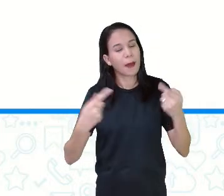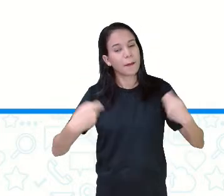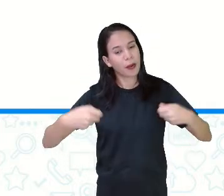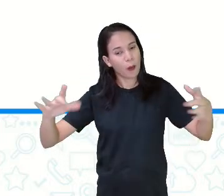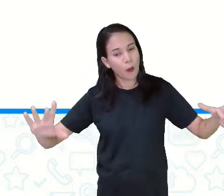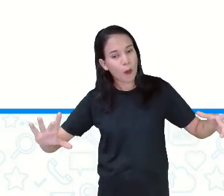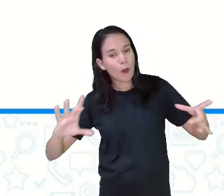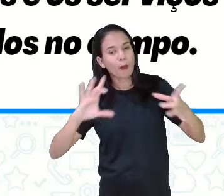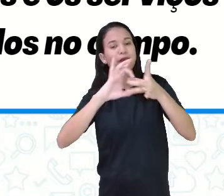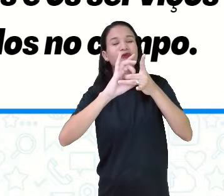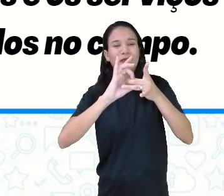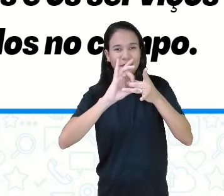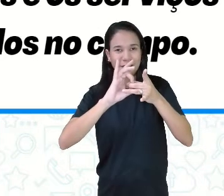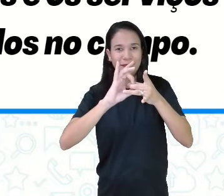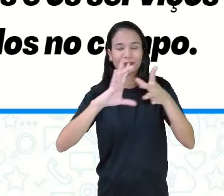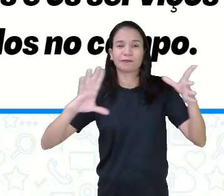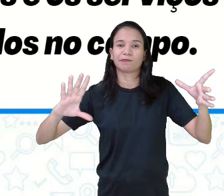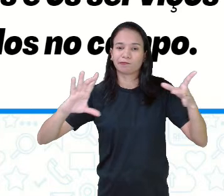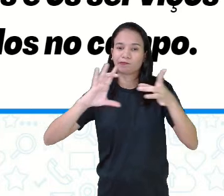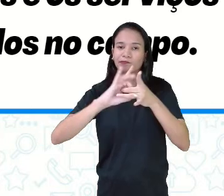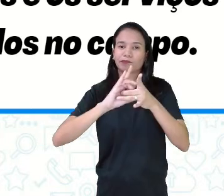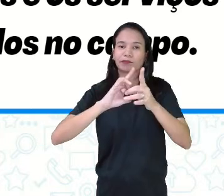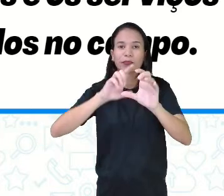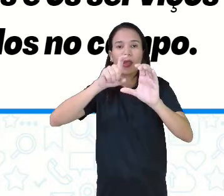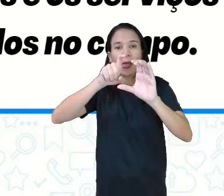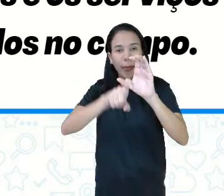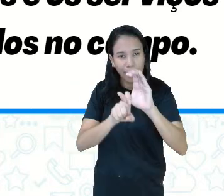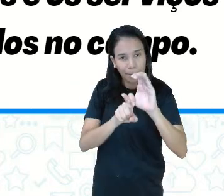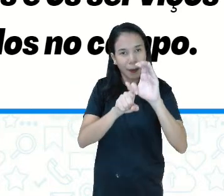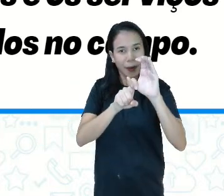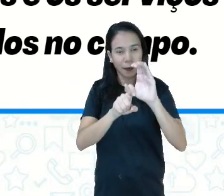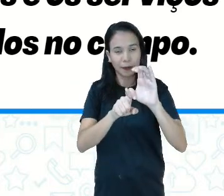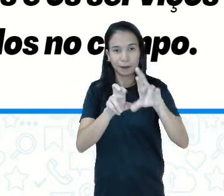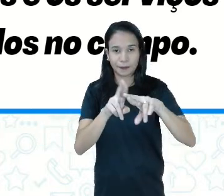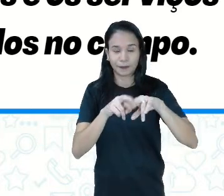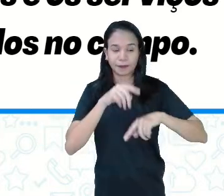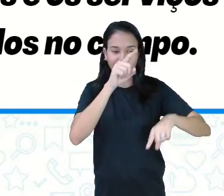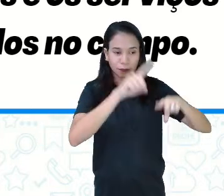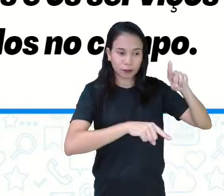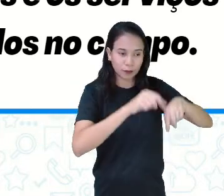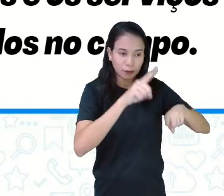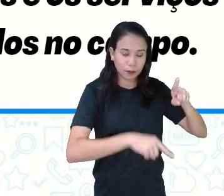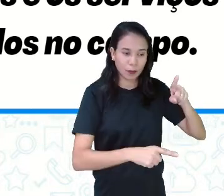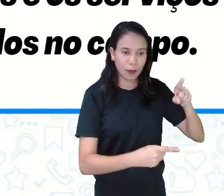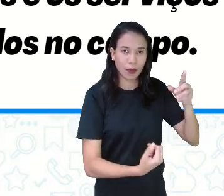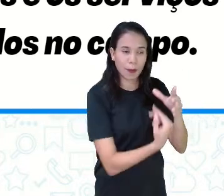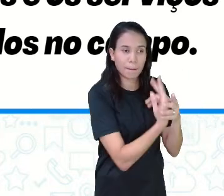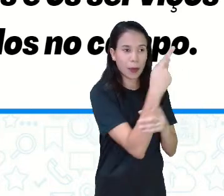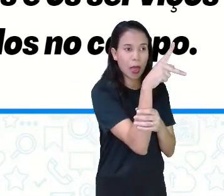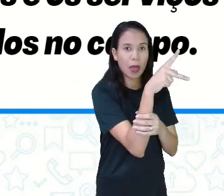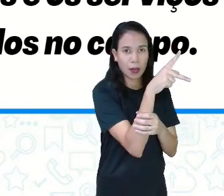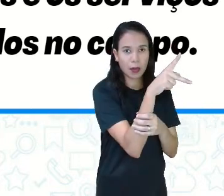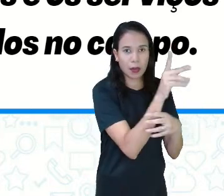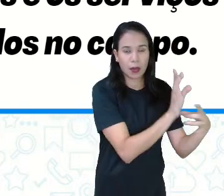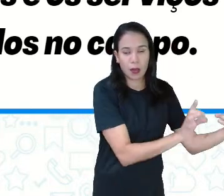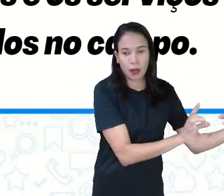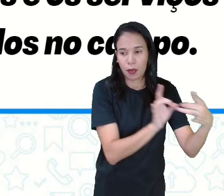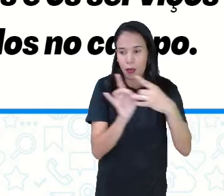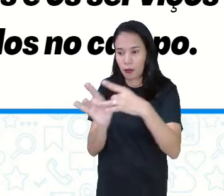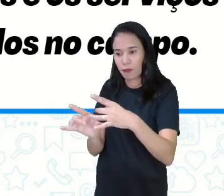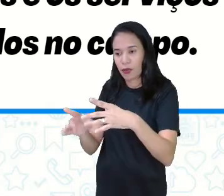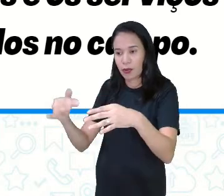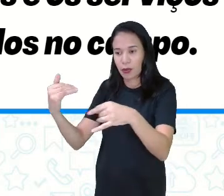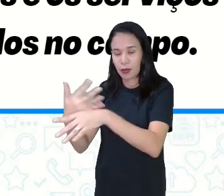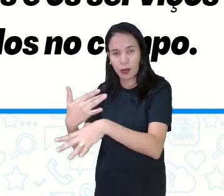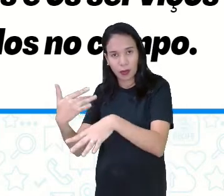se complementam, eles são interdependentes. Os produtos do campo são consumidos nas cidades e os produtos e